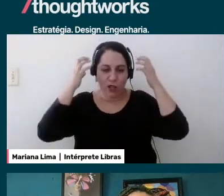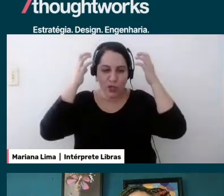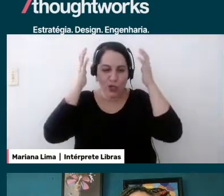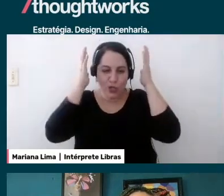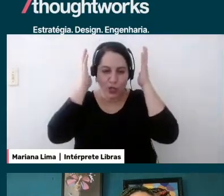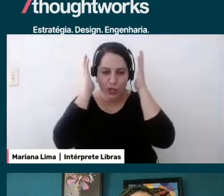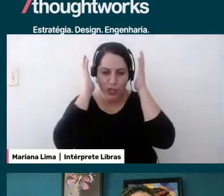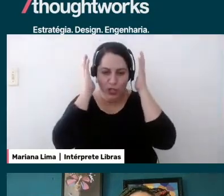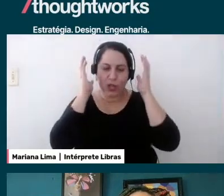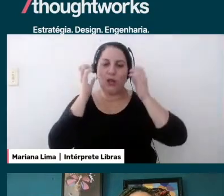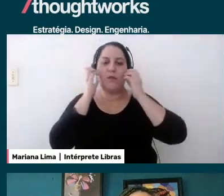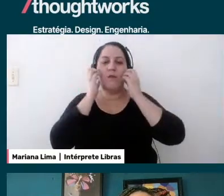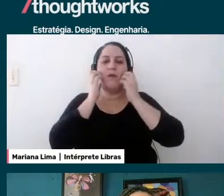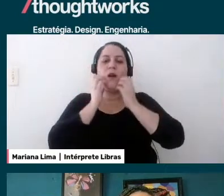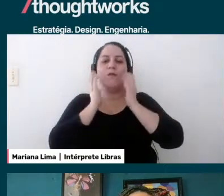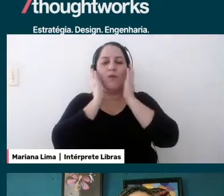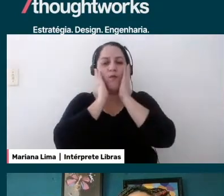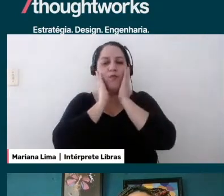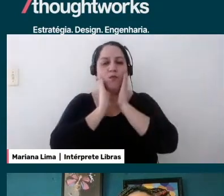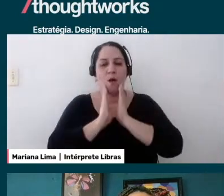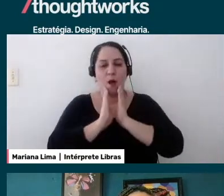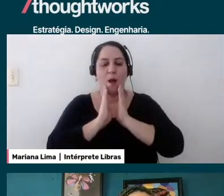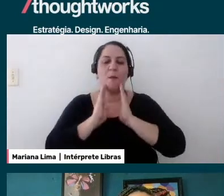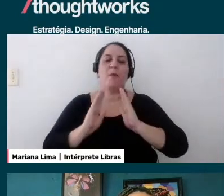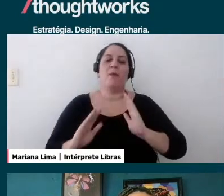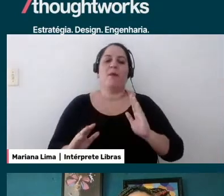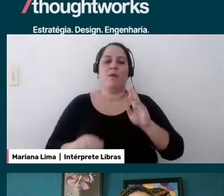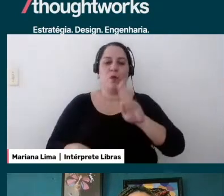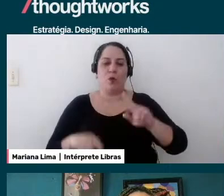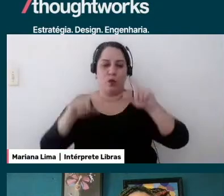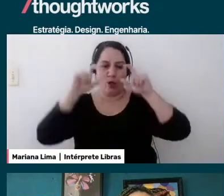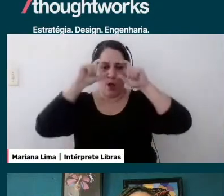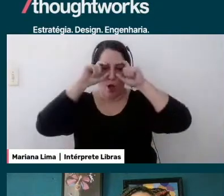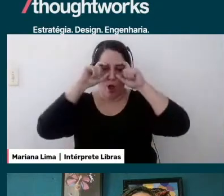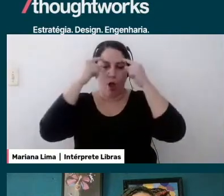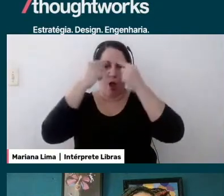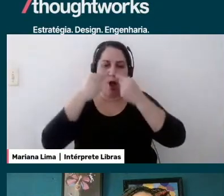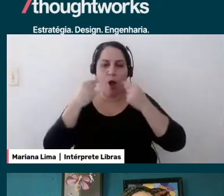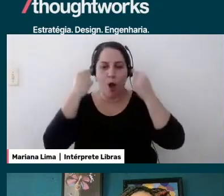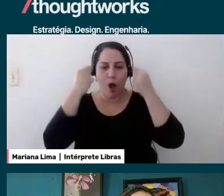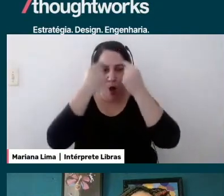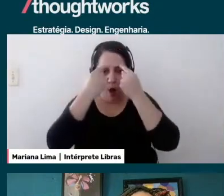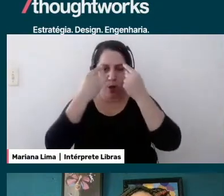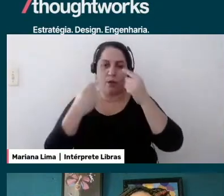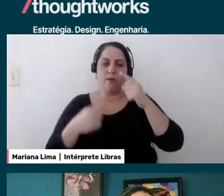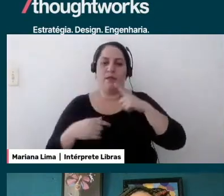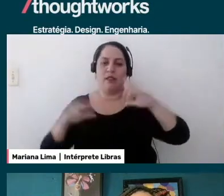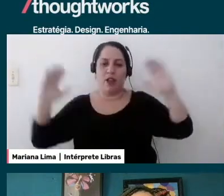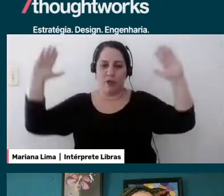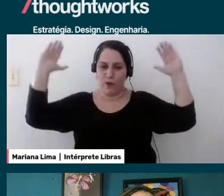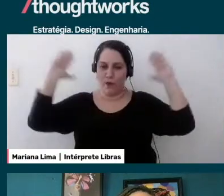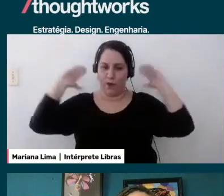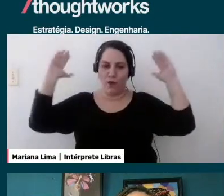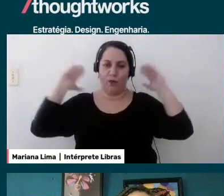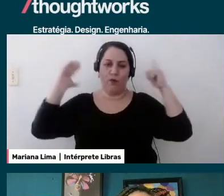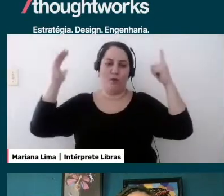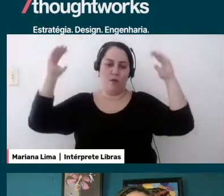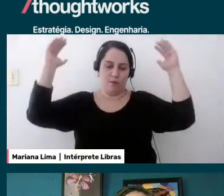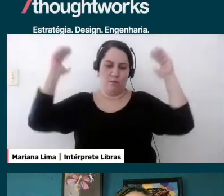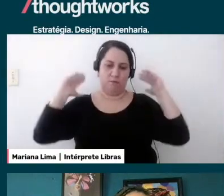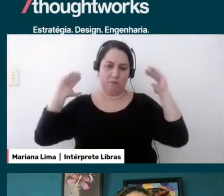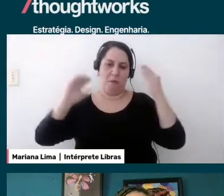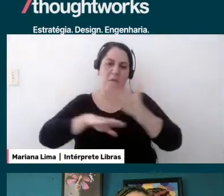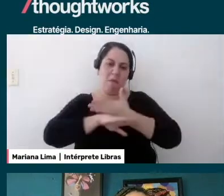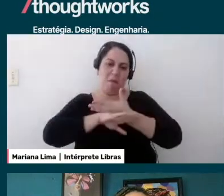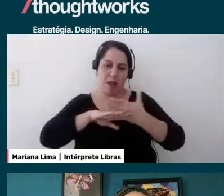baixo, a barba também um pouco mais baixa, um óculos arredondado. E no meu fundo aqui tem uma parede branca com uma